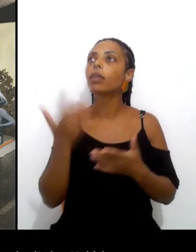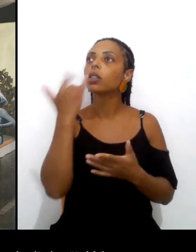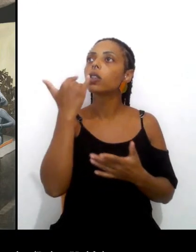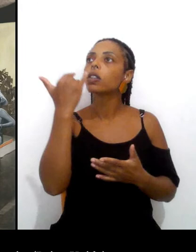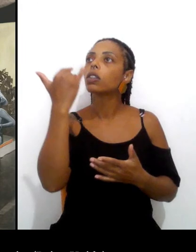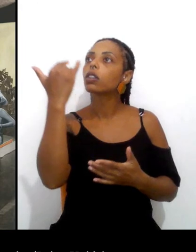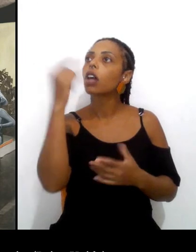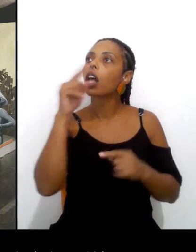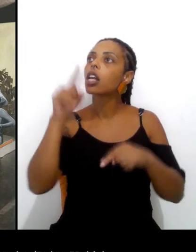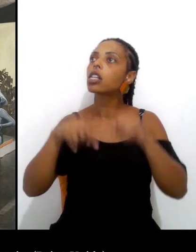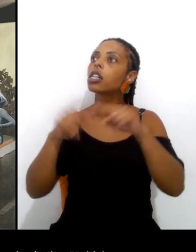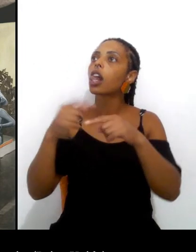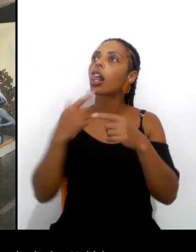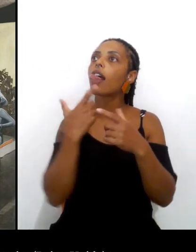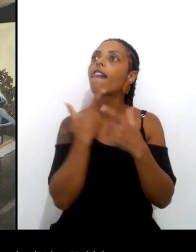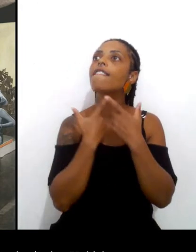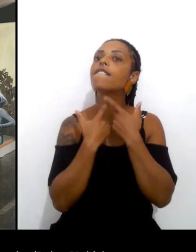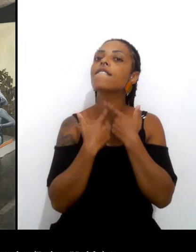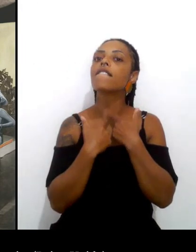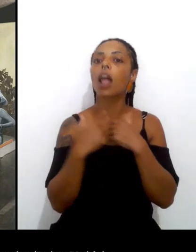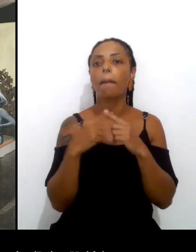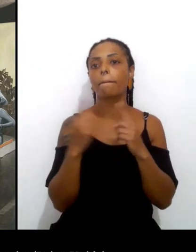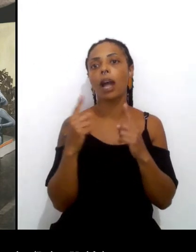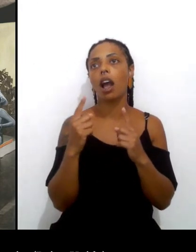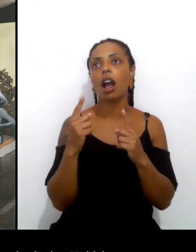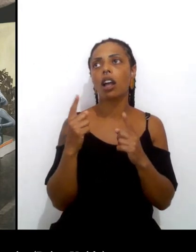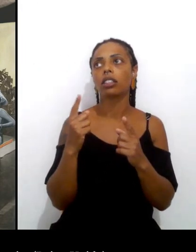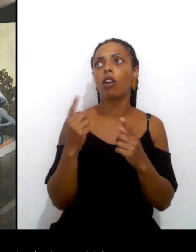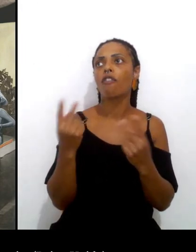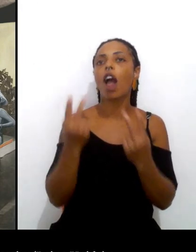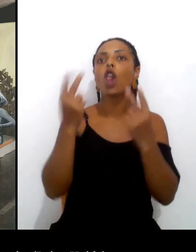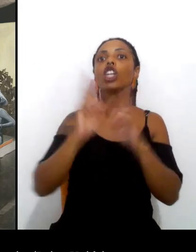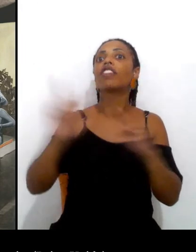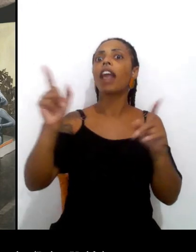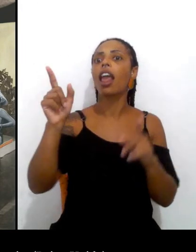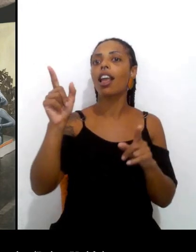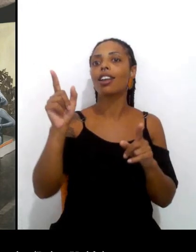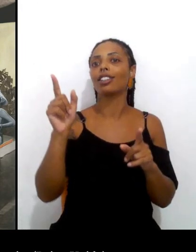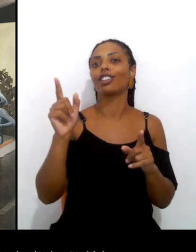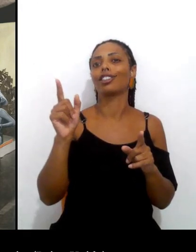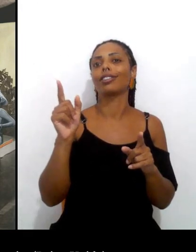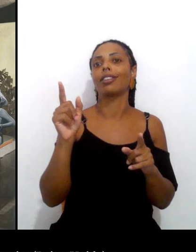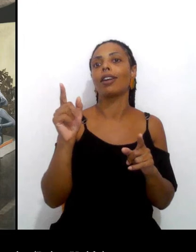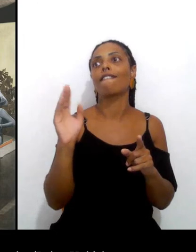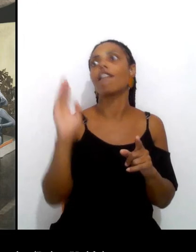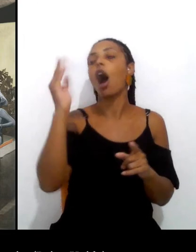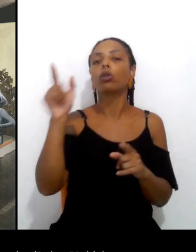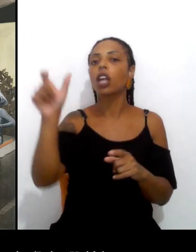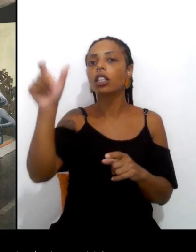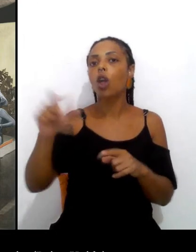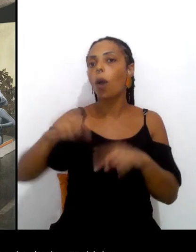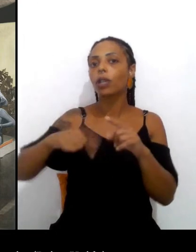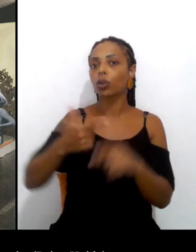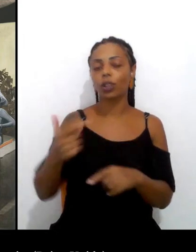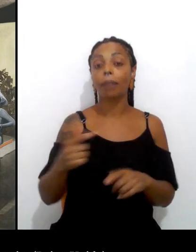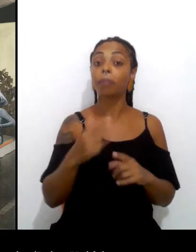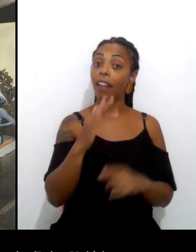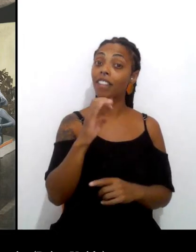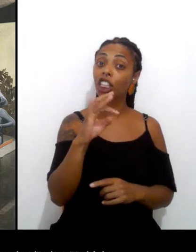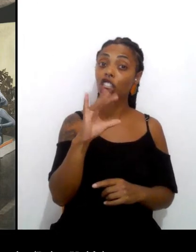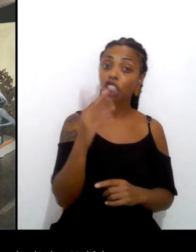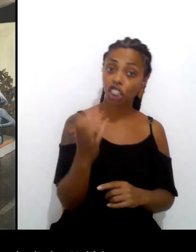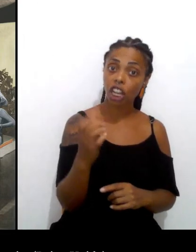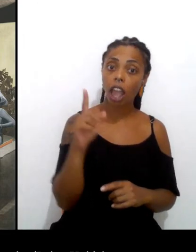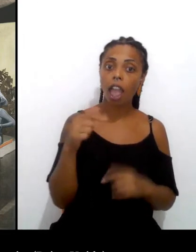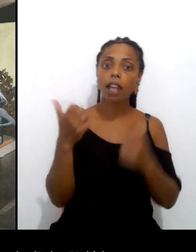novamente um valor talvez falso que o objeto não deveria ter o fetiche tem sido uma explicação para